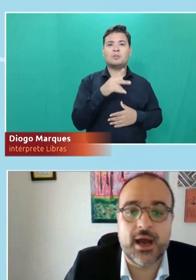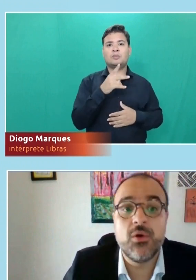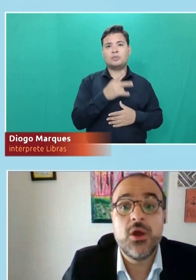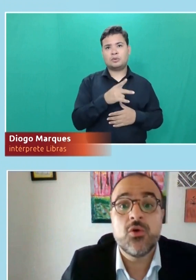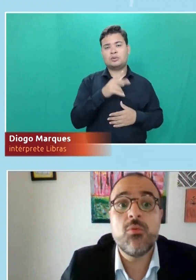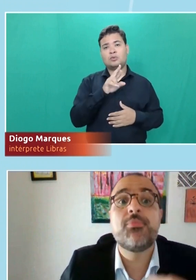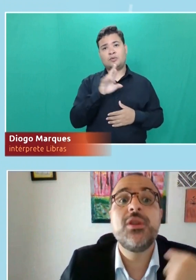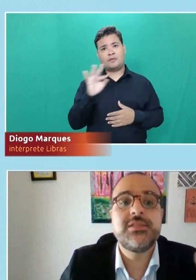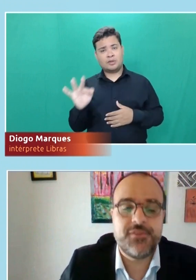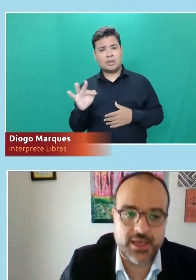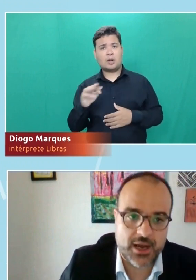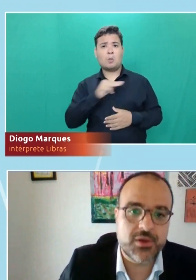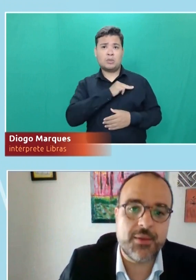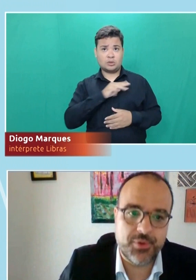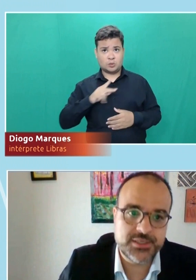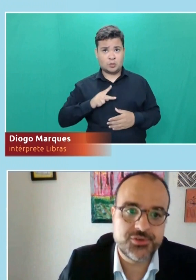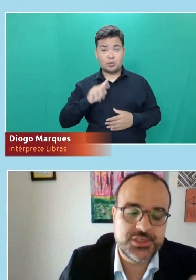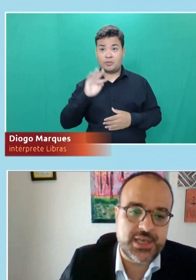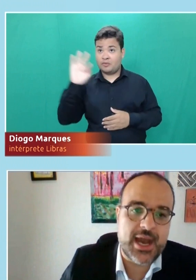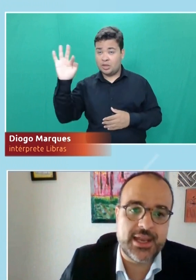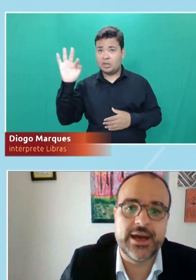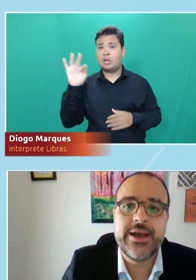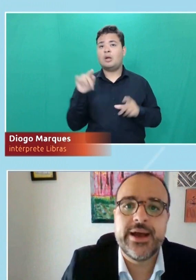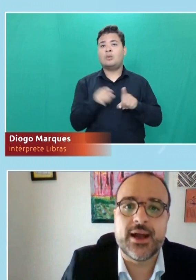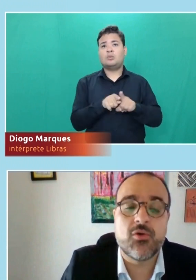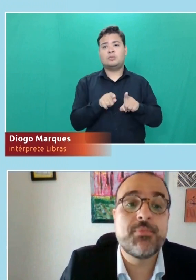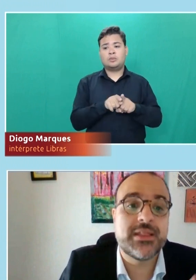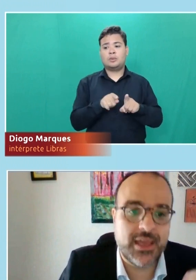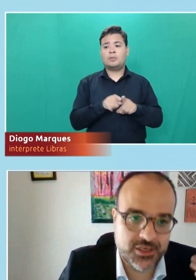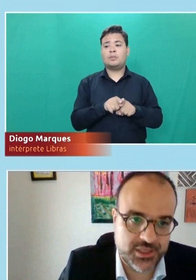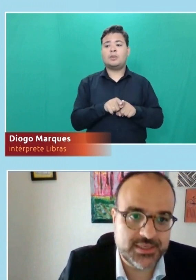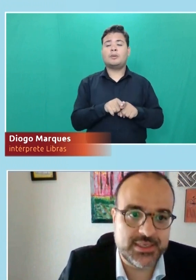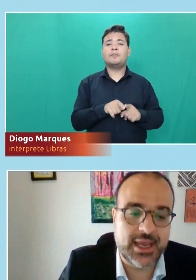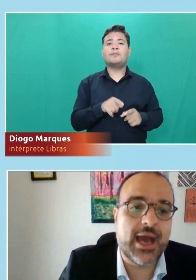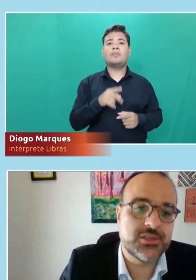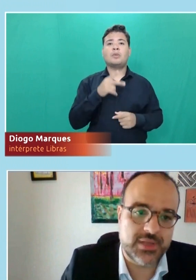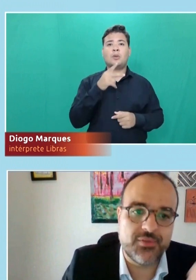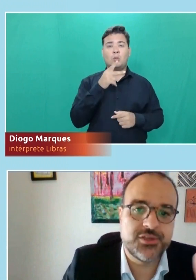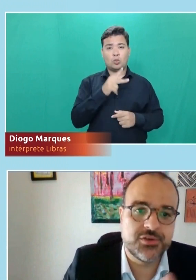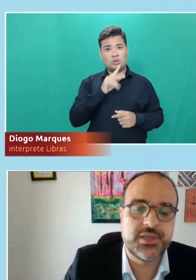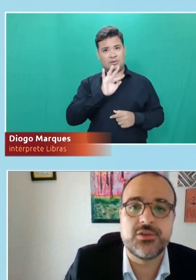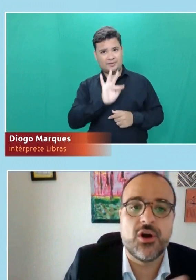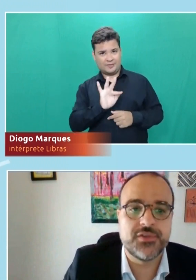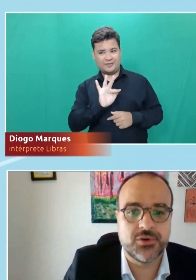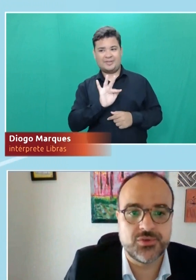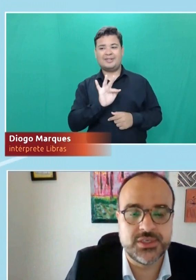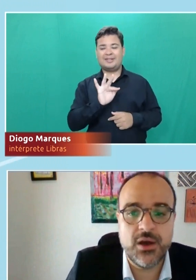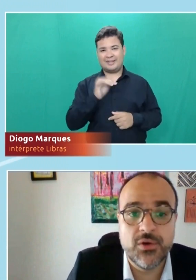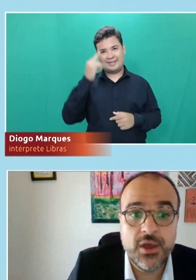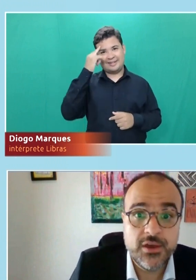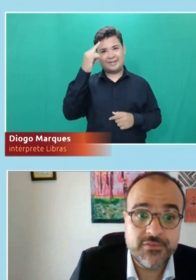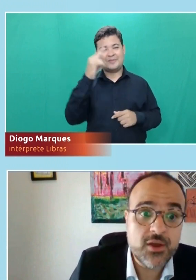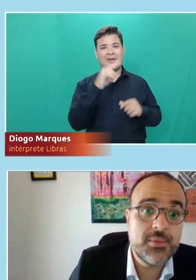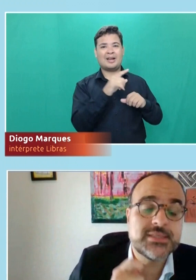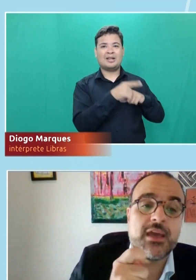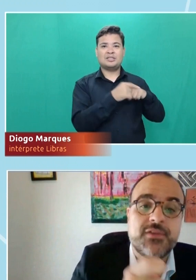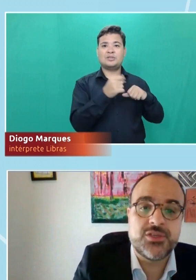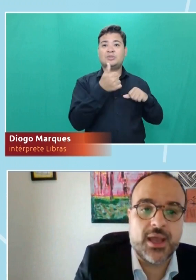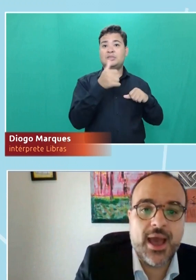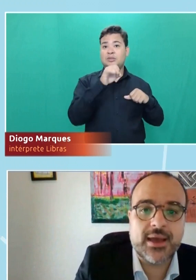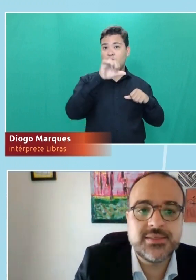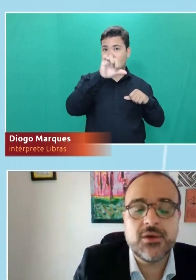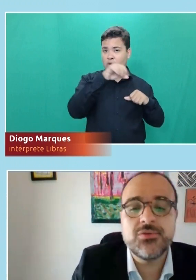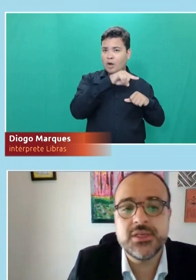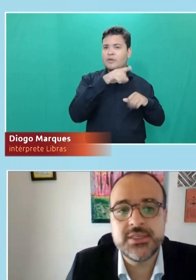Público Federal, como a Polícia Federal, que é a Polícia Judiciária competente nesse caso, dado o artigo 109 da Constituição, vai começar